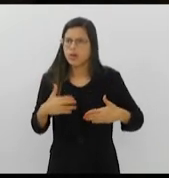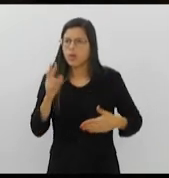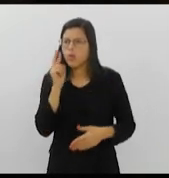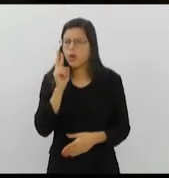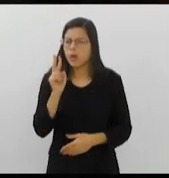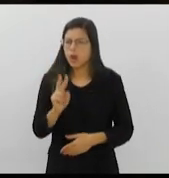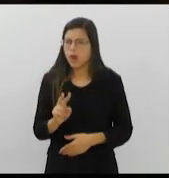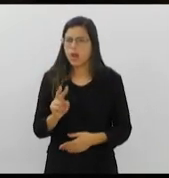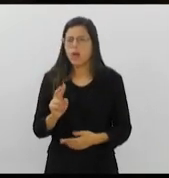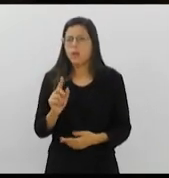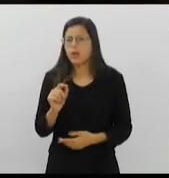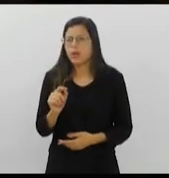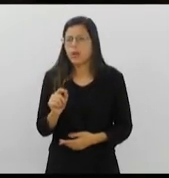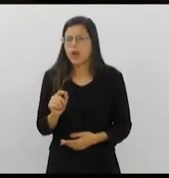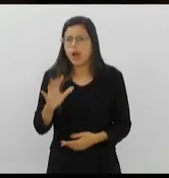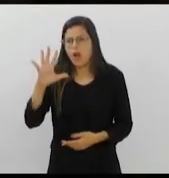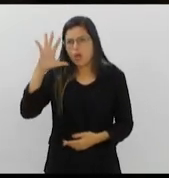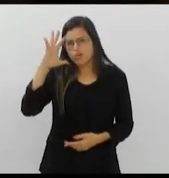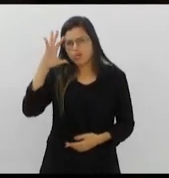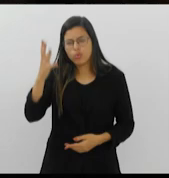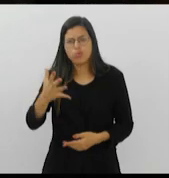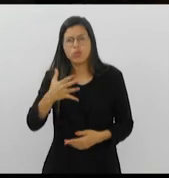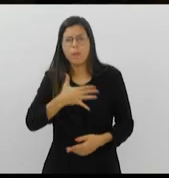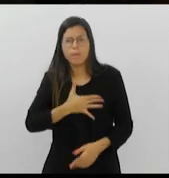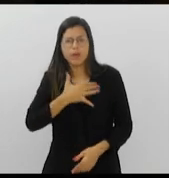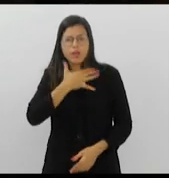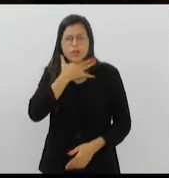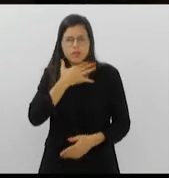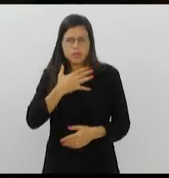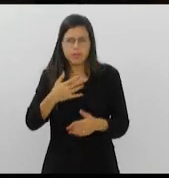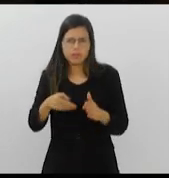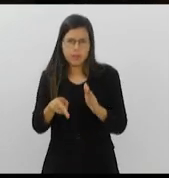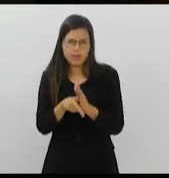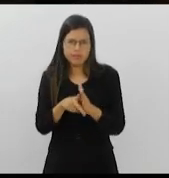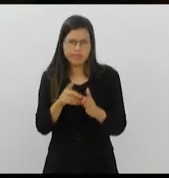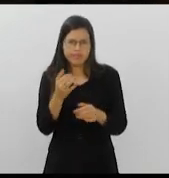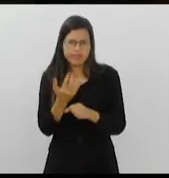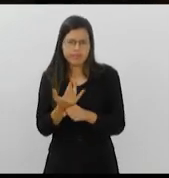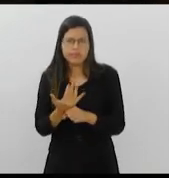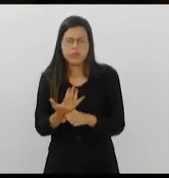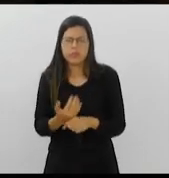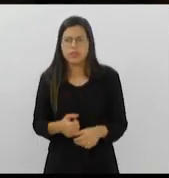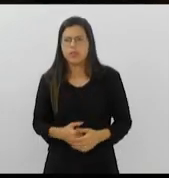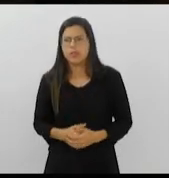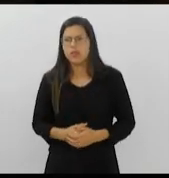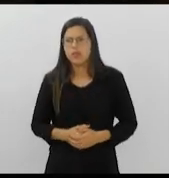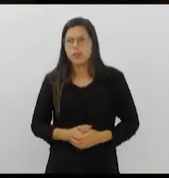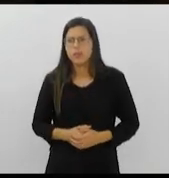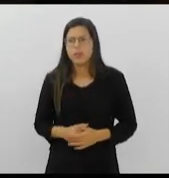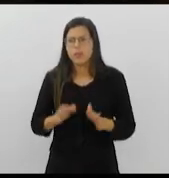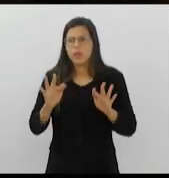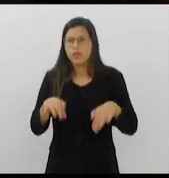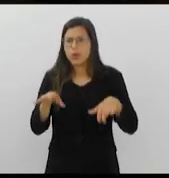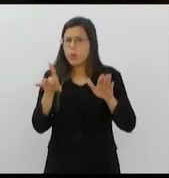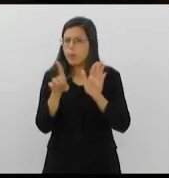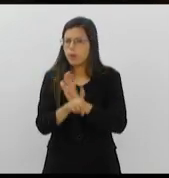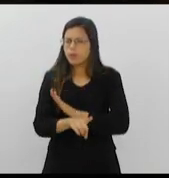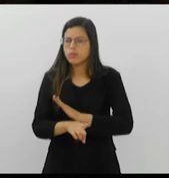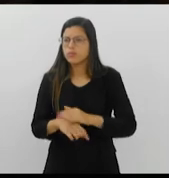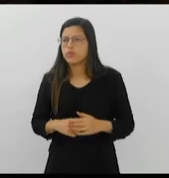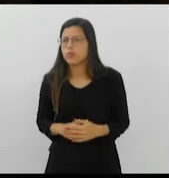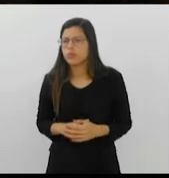nele a solução para essa crise da universidade. Por fim, pergunto aqui a